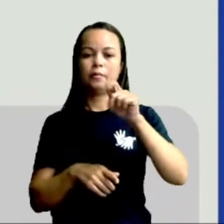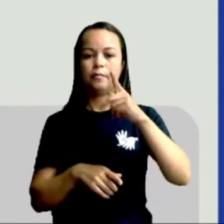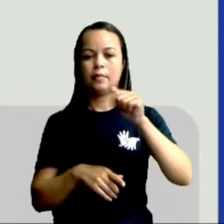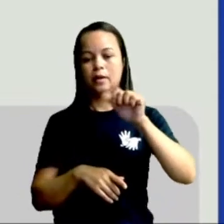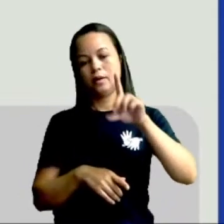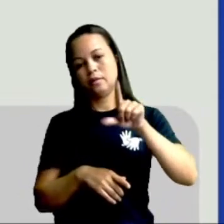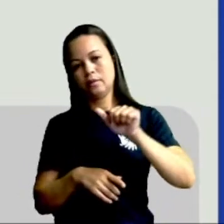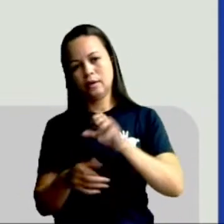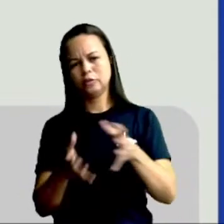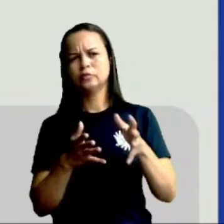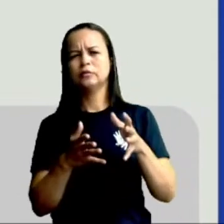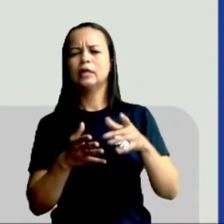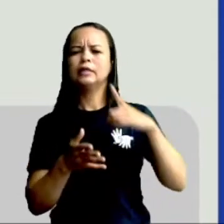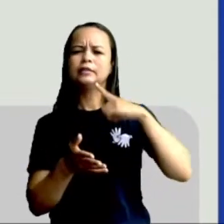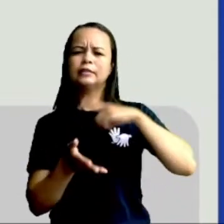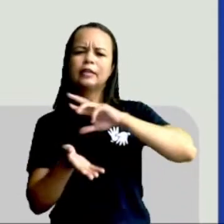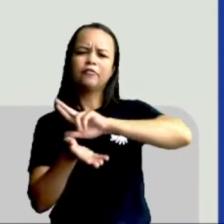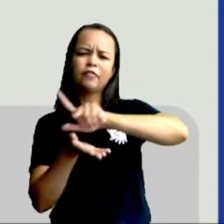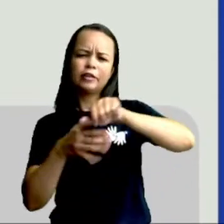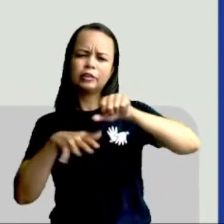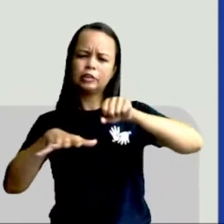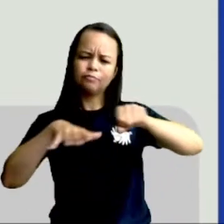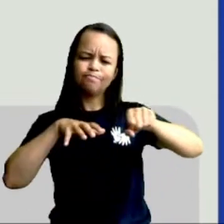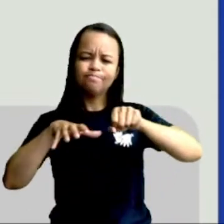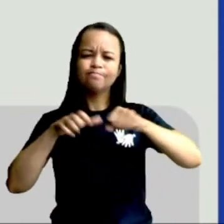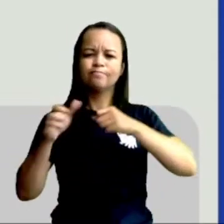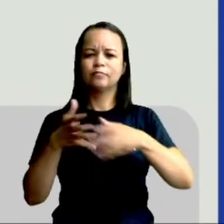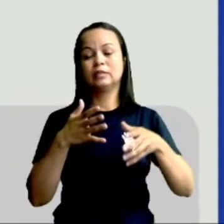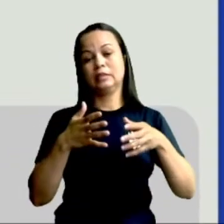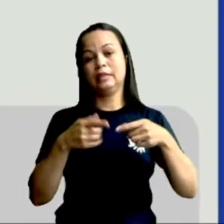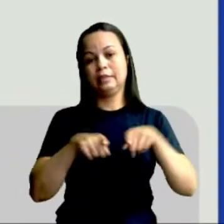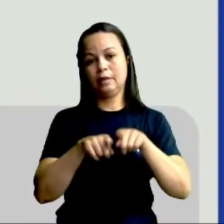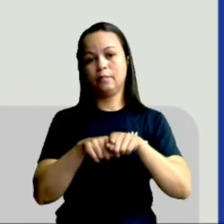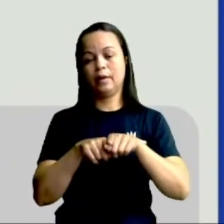do Rio Parnaíba, Depressão Sertaneja e do São